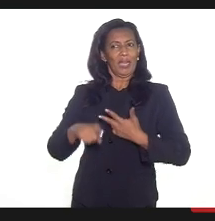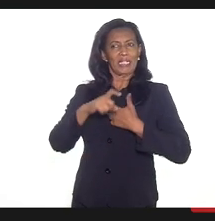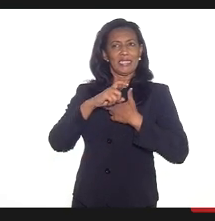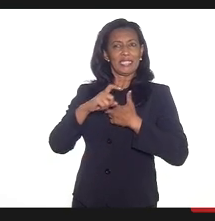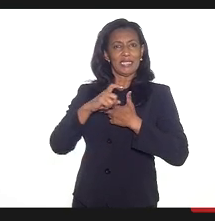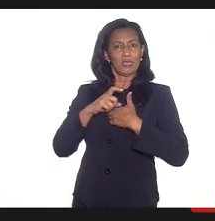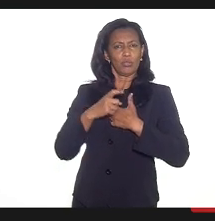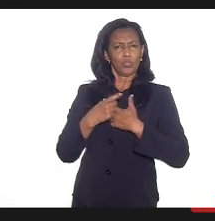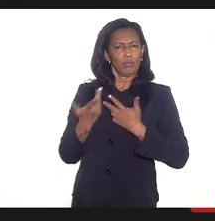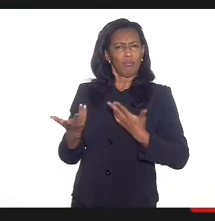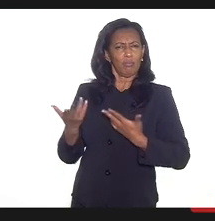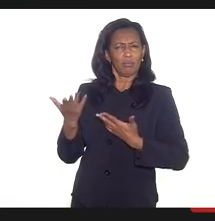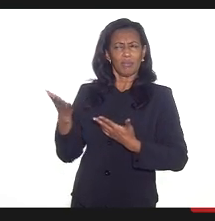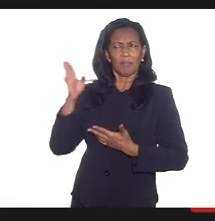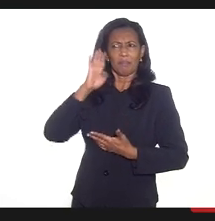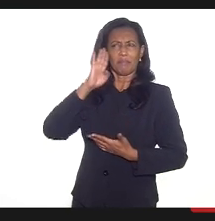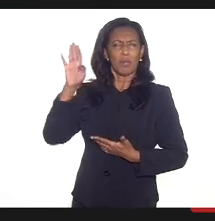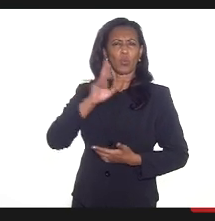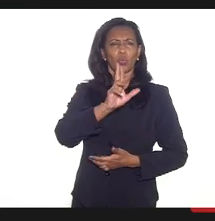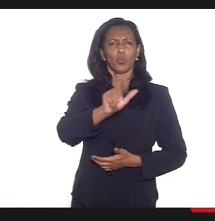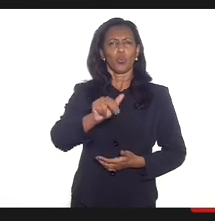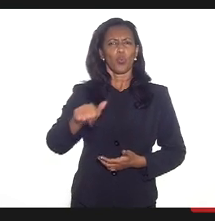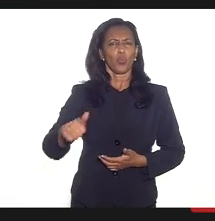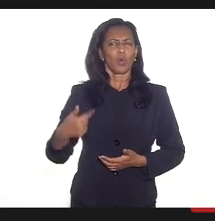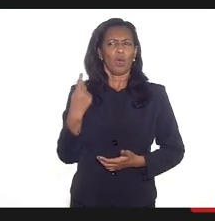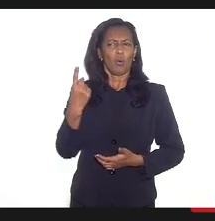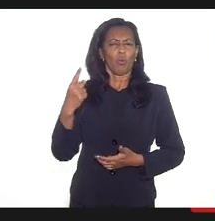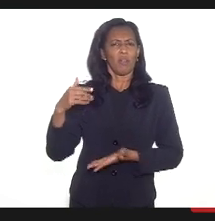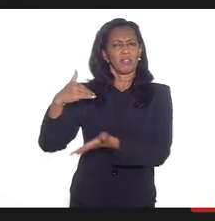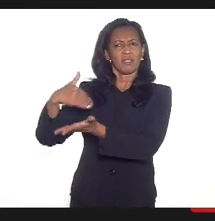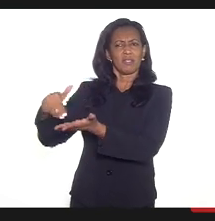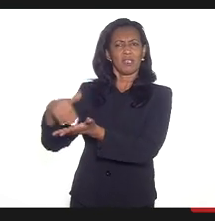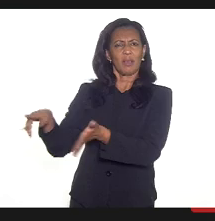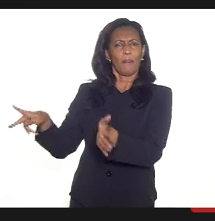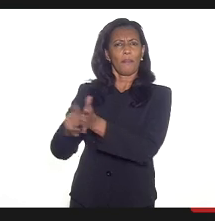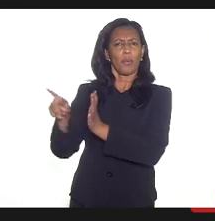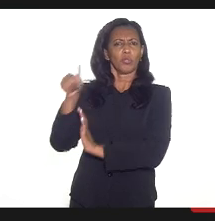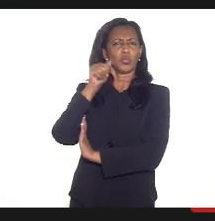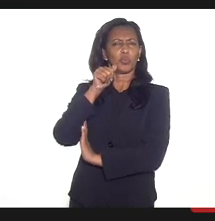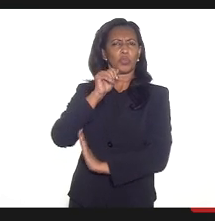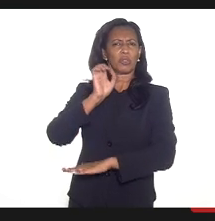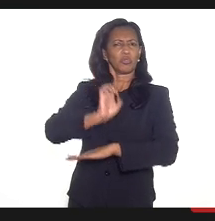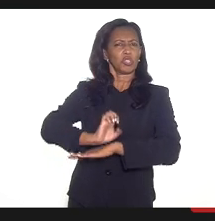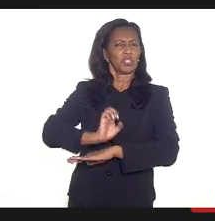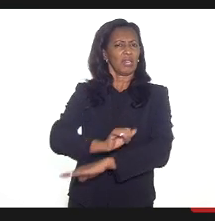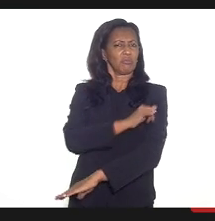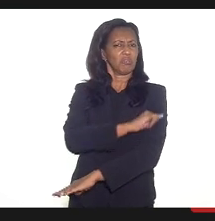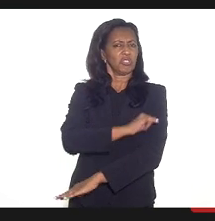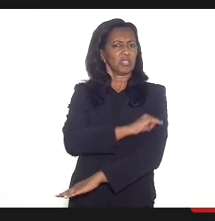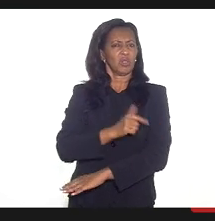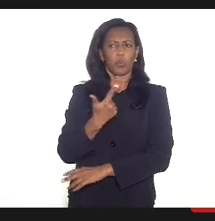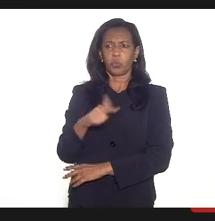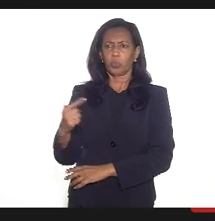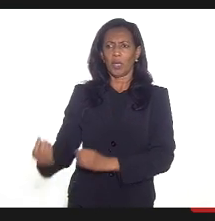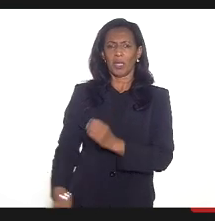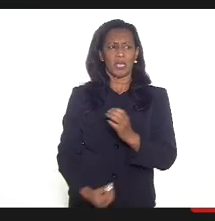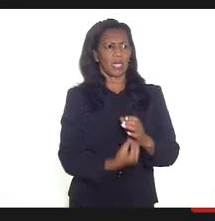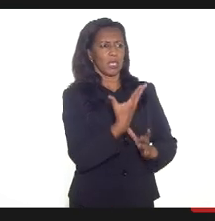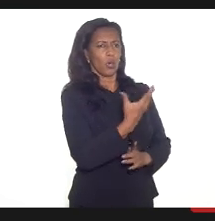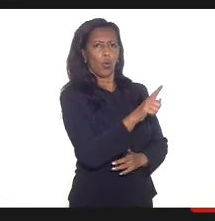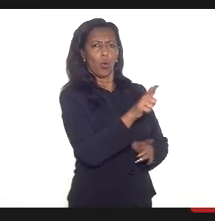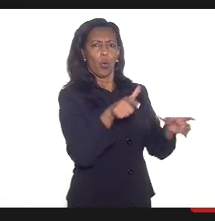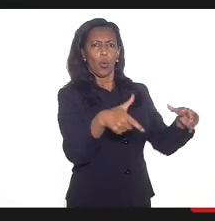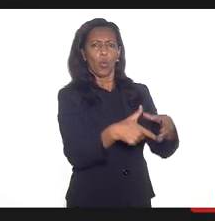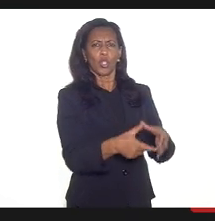também que não dá prioridade, porque nunca instituiu uma secretaria de mulheres no estado do Rio de Janeiro. Criou a secretaria